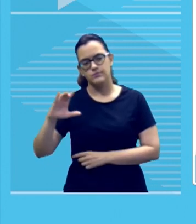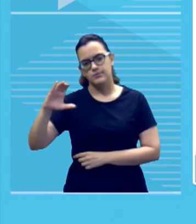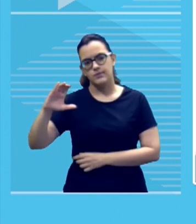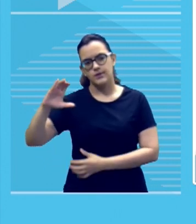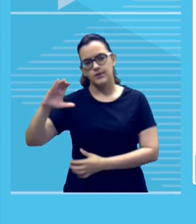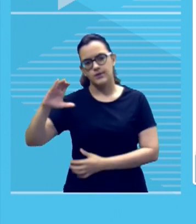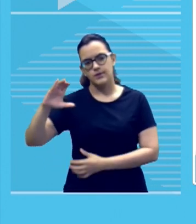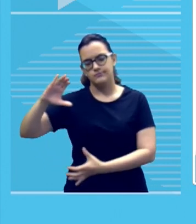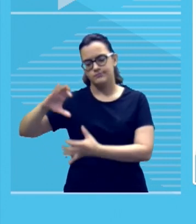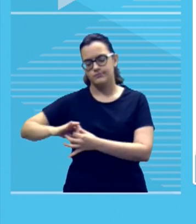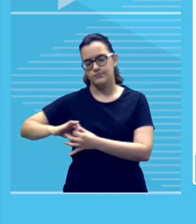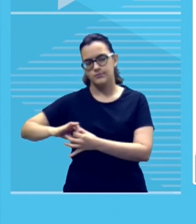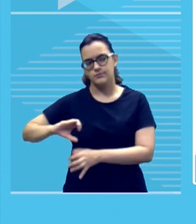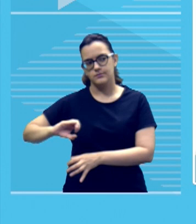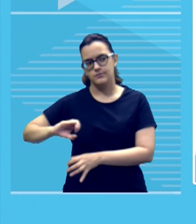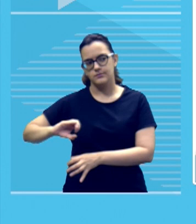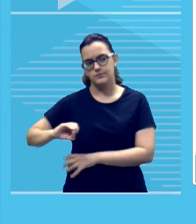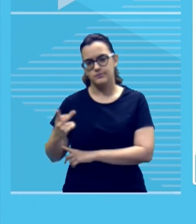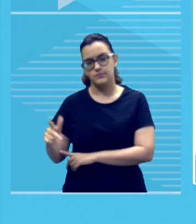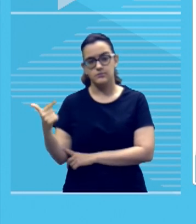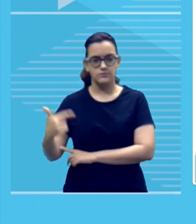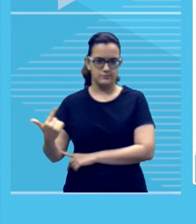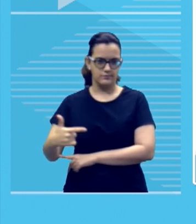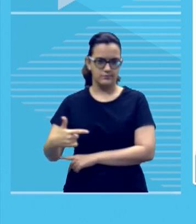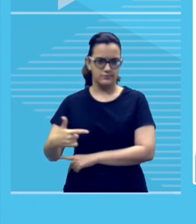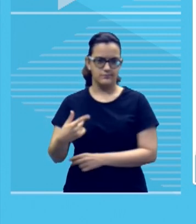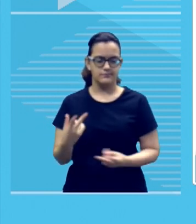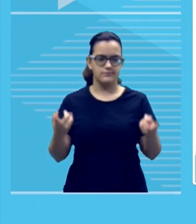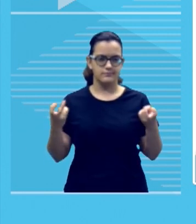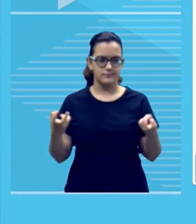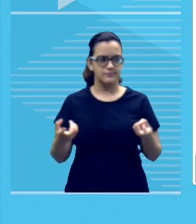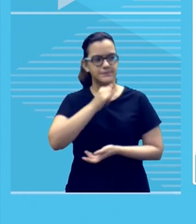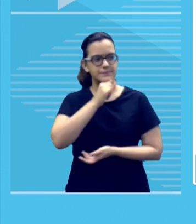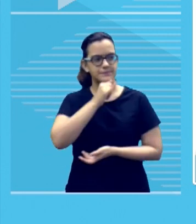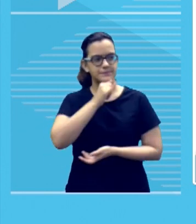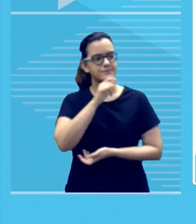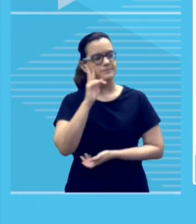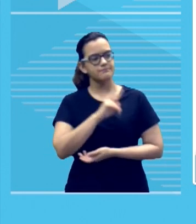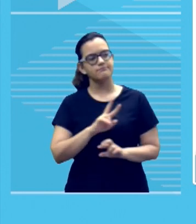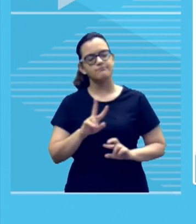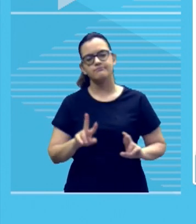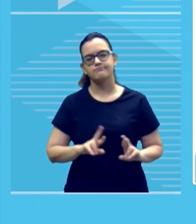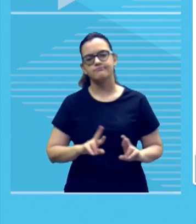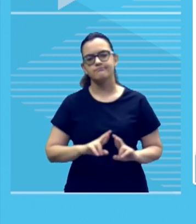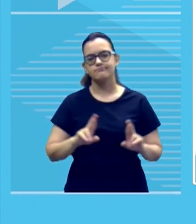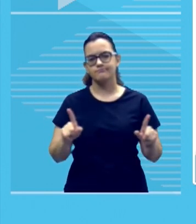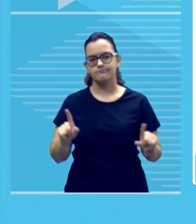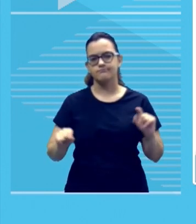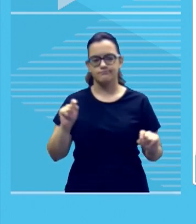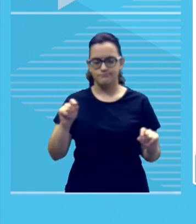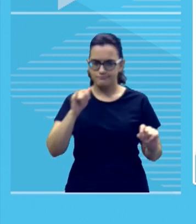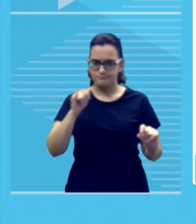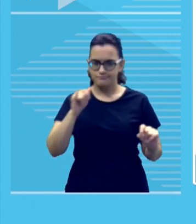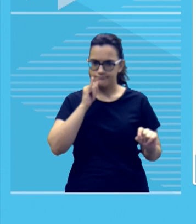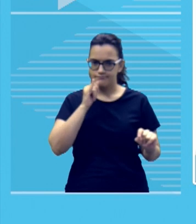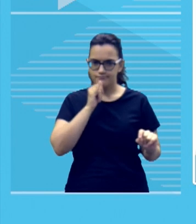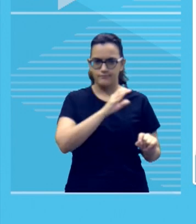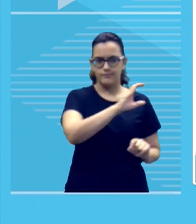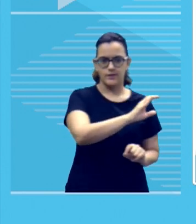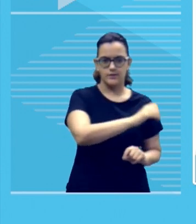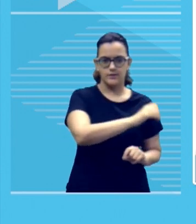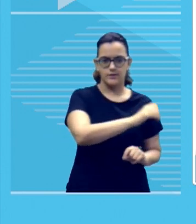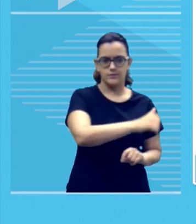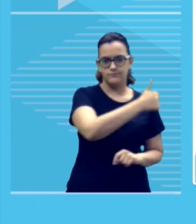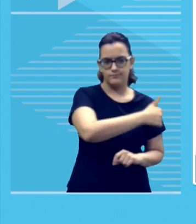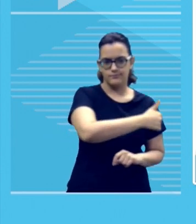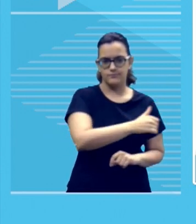Olha esses dois compostos ocorrem sua maioria de posição porque a única coisa que muda neles é a